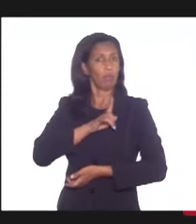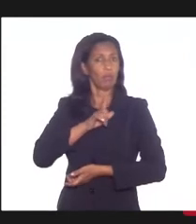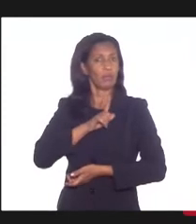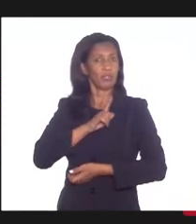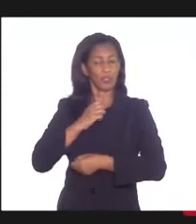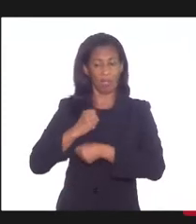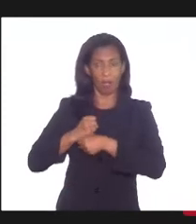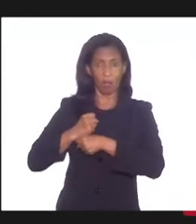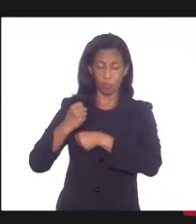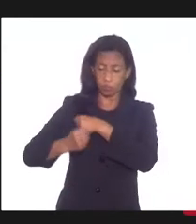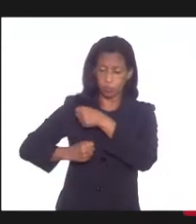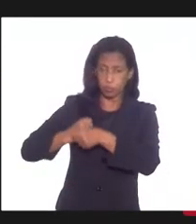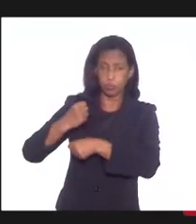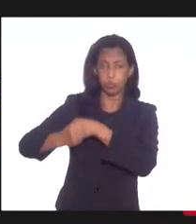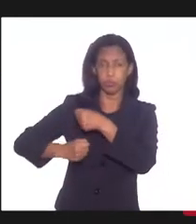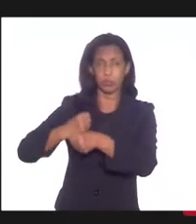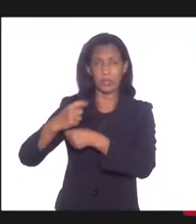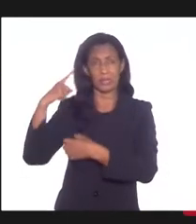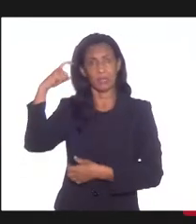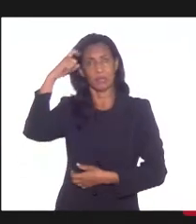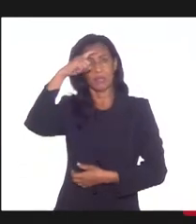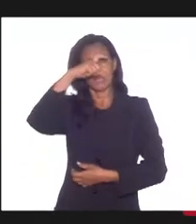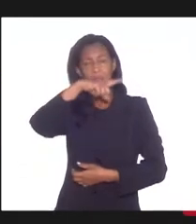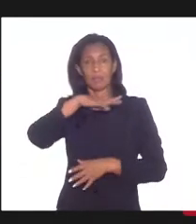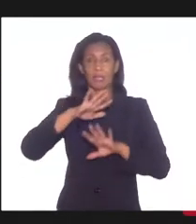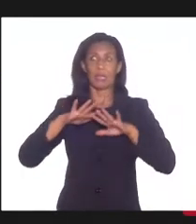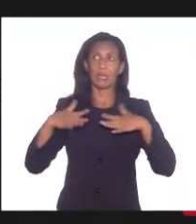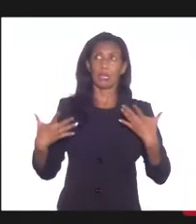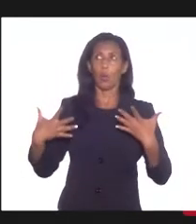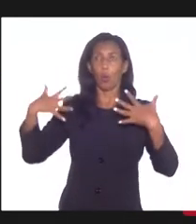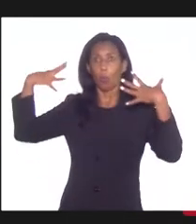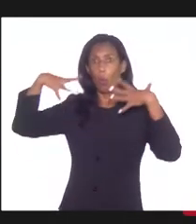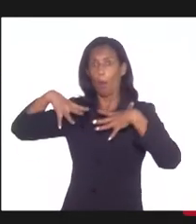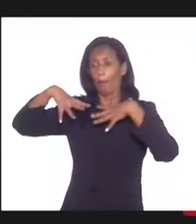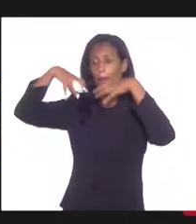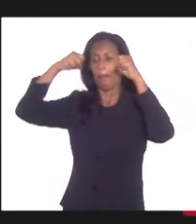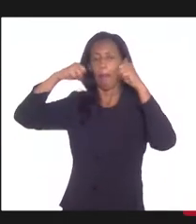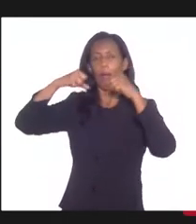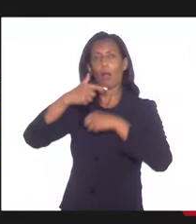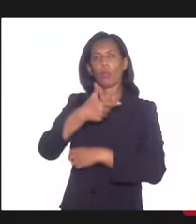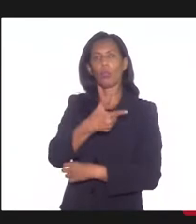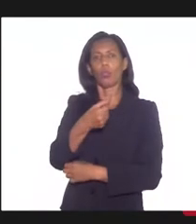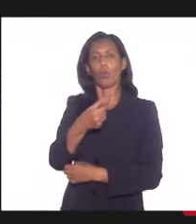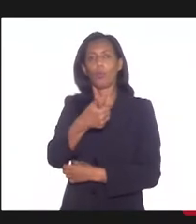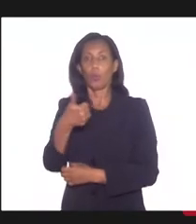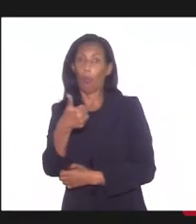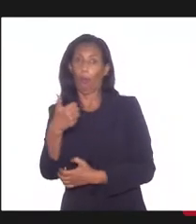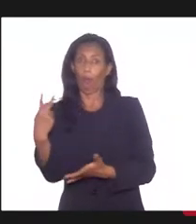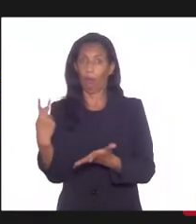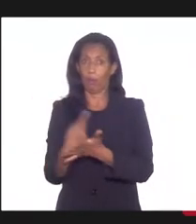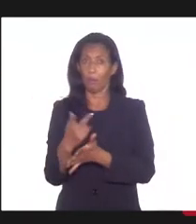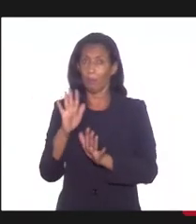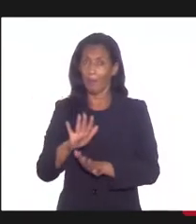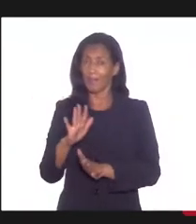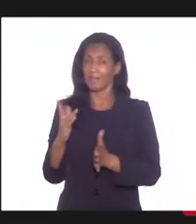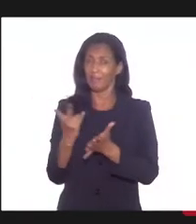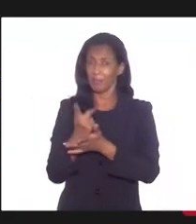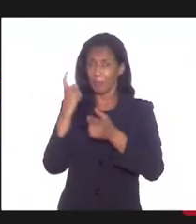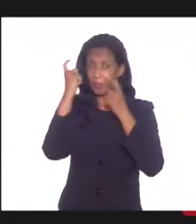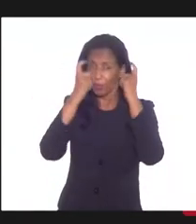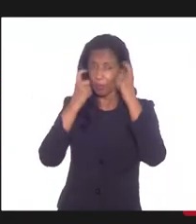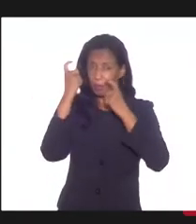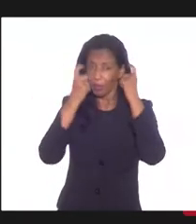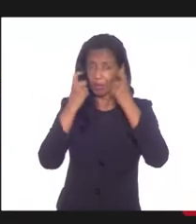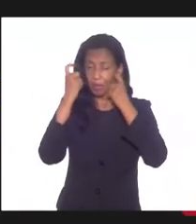extremamente complicados, talvez não um cenário tão radical como o apagão de 2001, mas um cenário bastante preocupante. E os